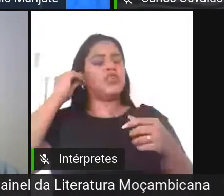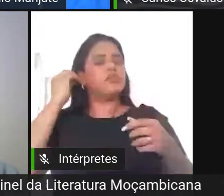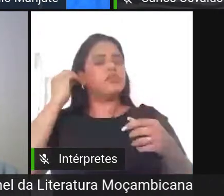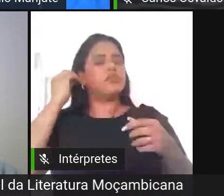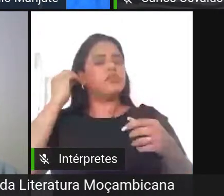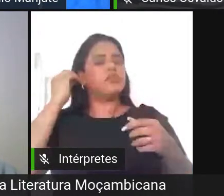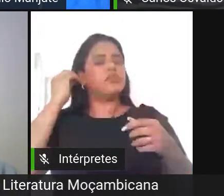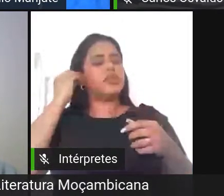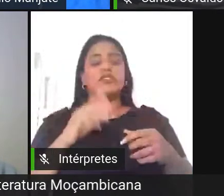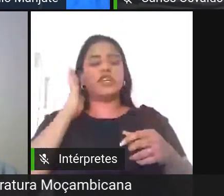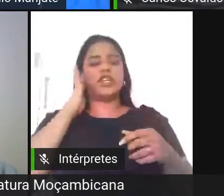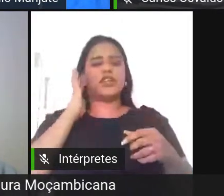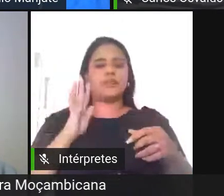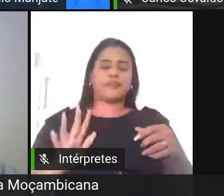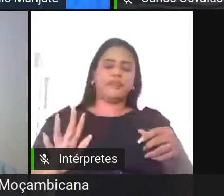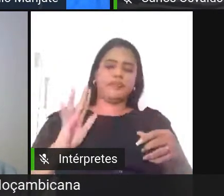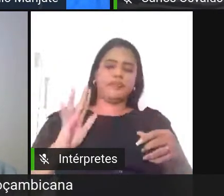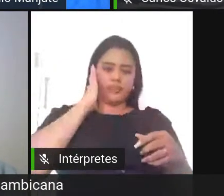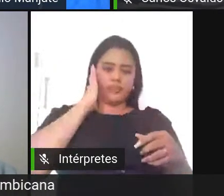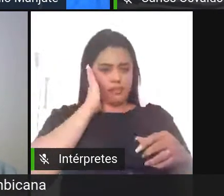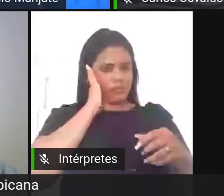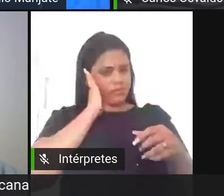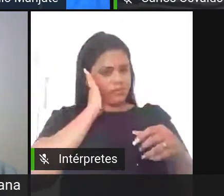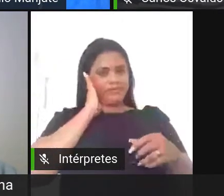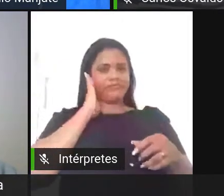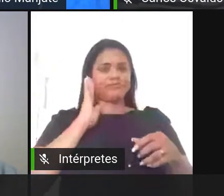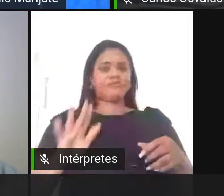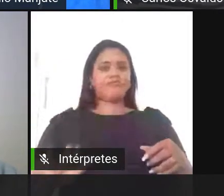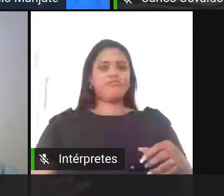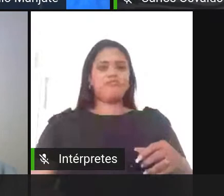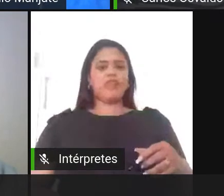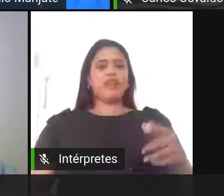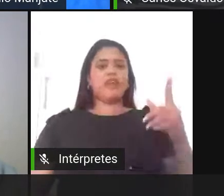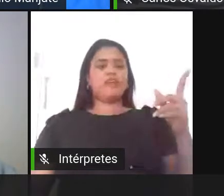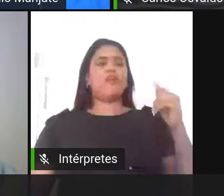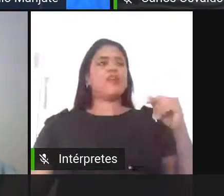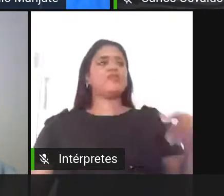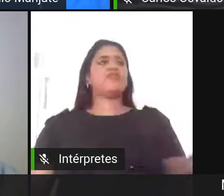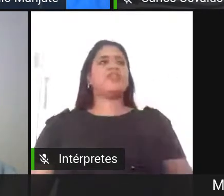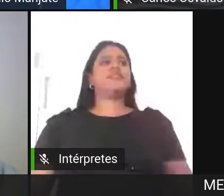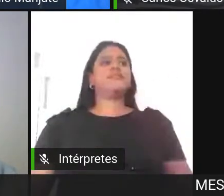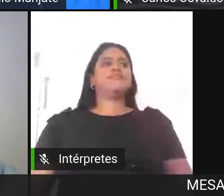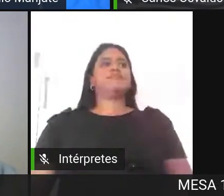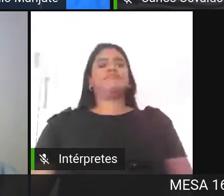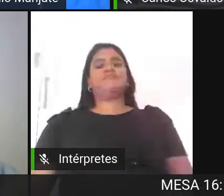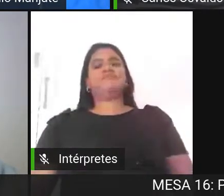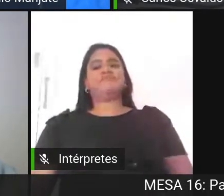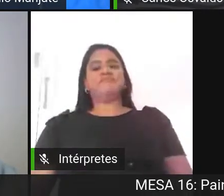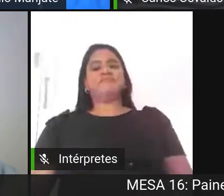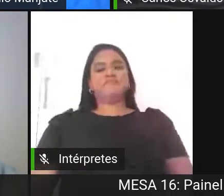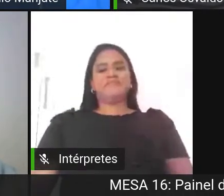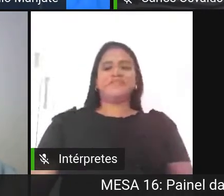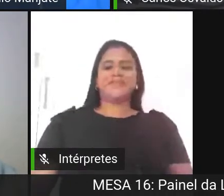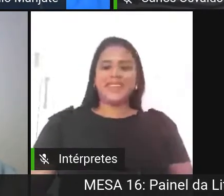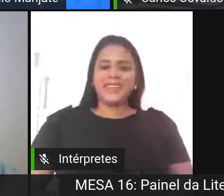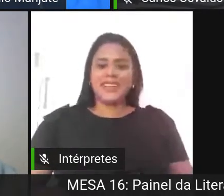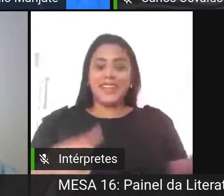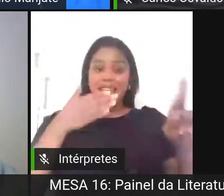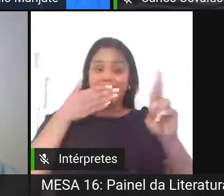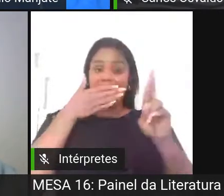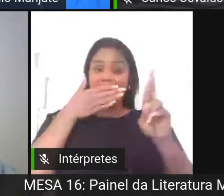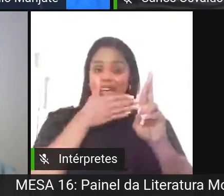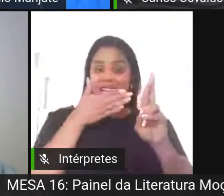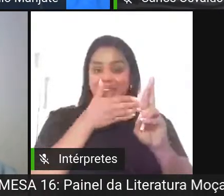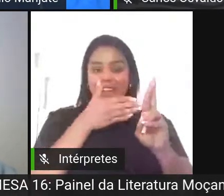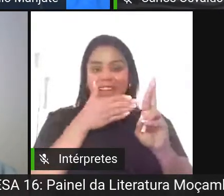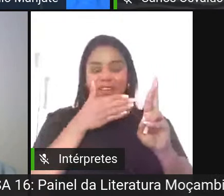questão. Algumas personagens trouxeram a independência, mas também estão a criar desespero na sociedade. E